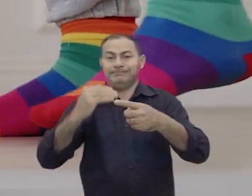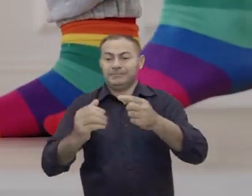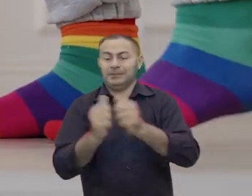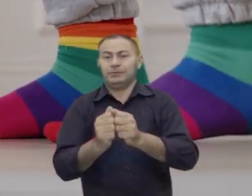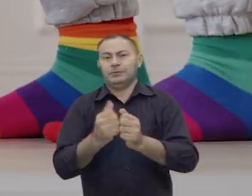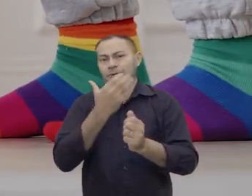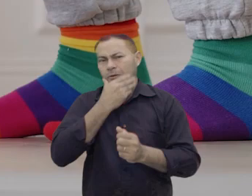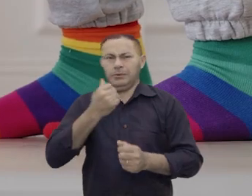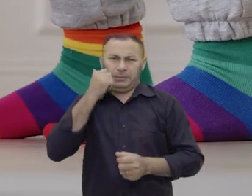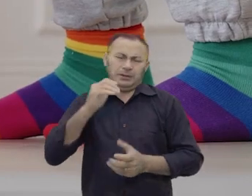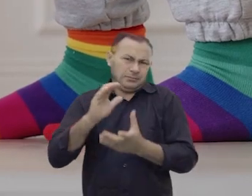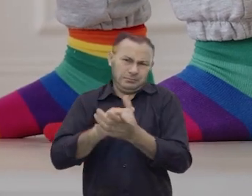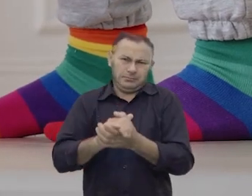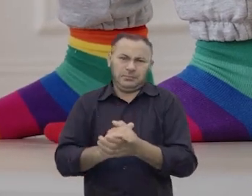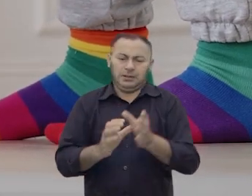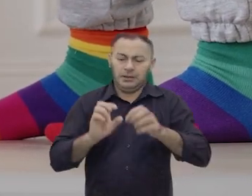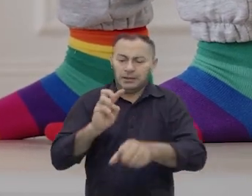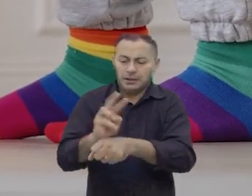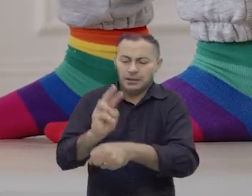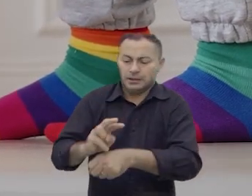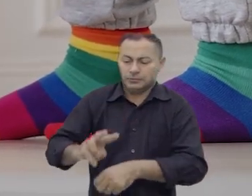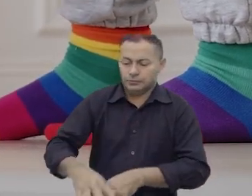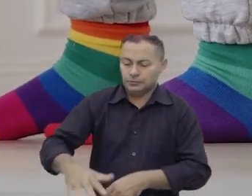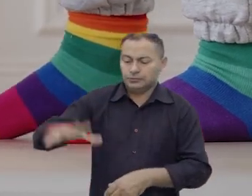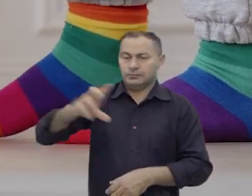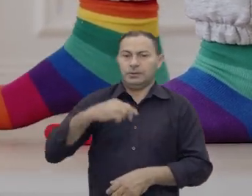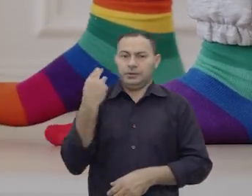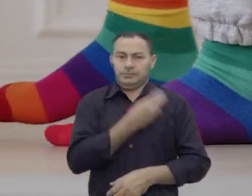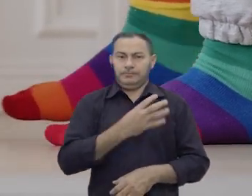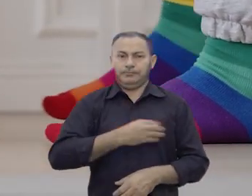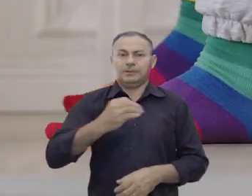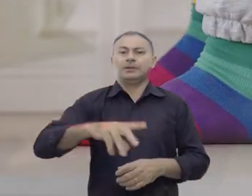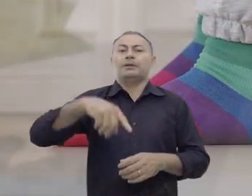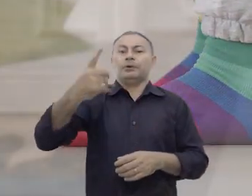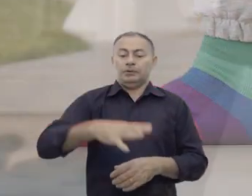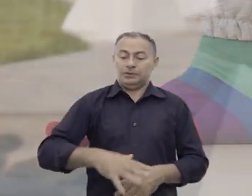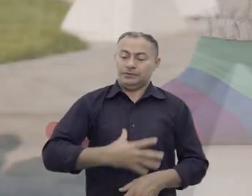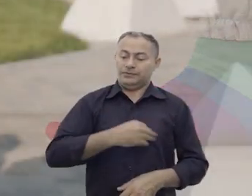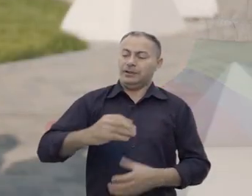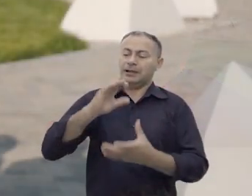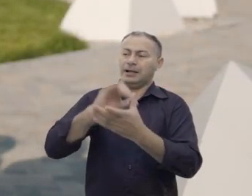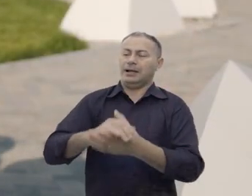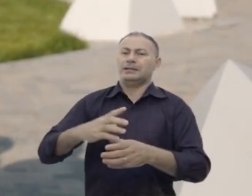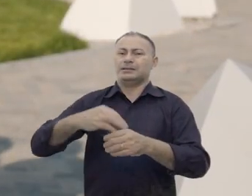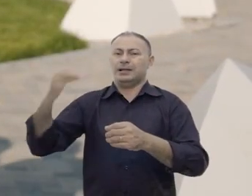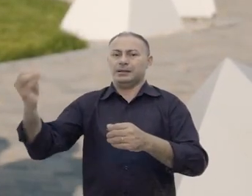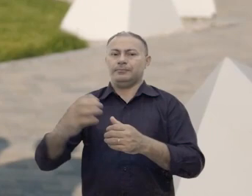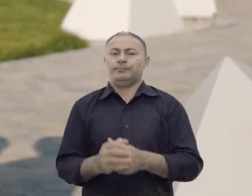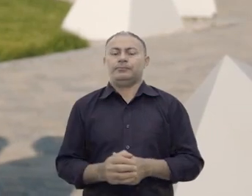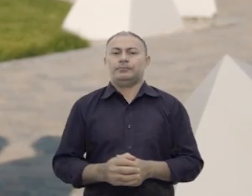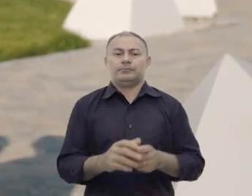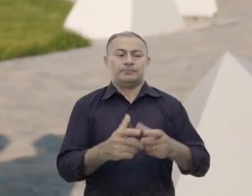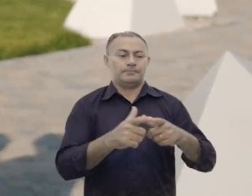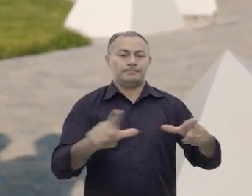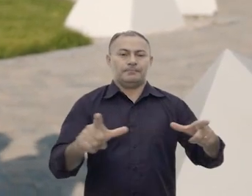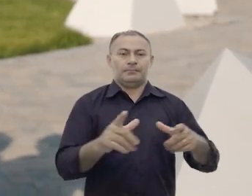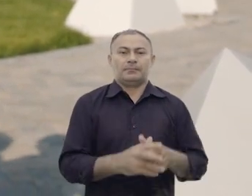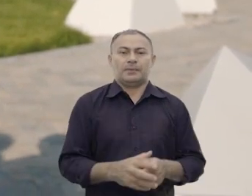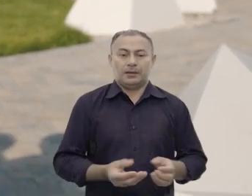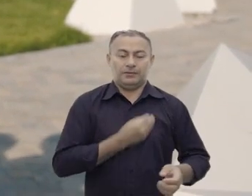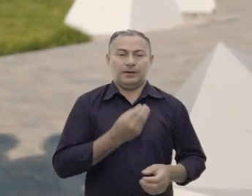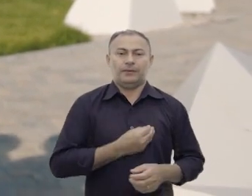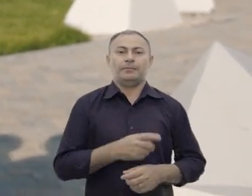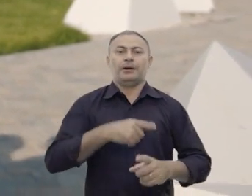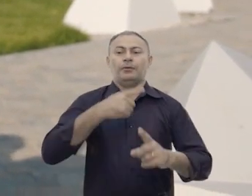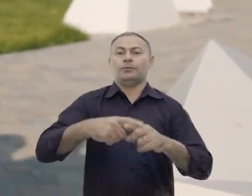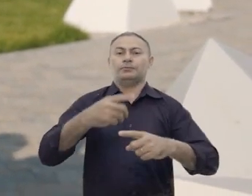passamos com nosso companheiro ou companheira, criando os nossos filhos. Então, depois que os filhos saem de casa e o ninho se